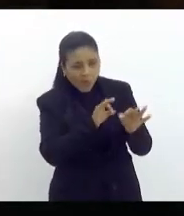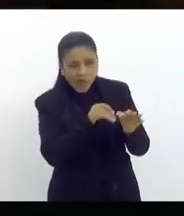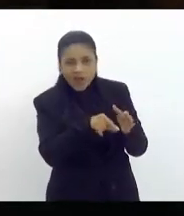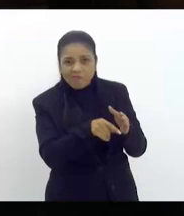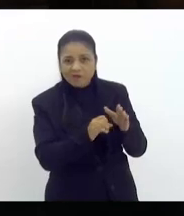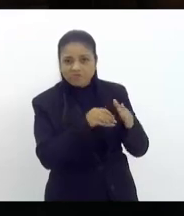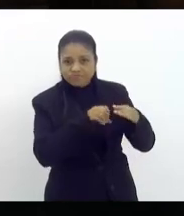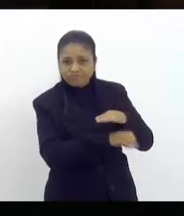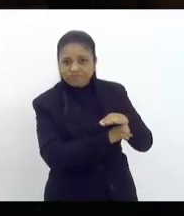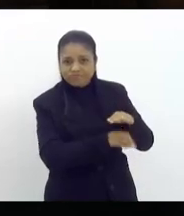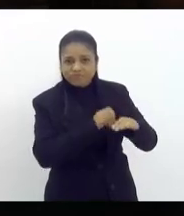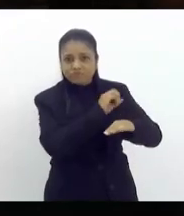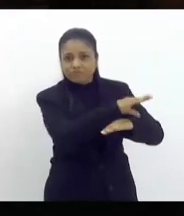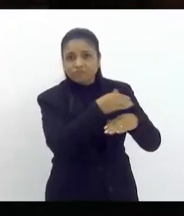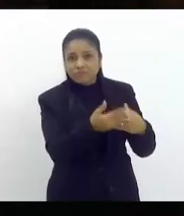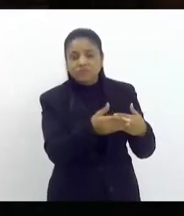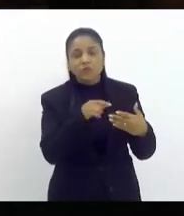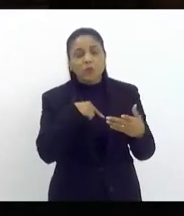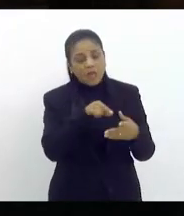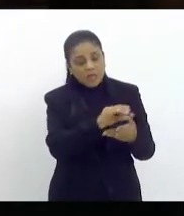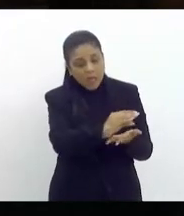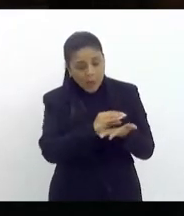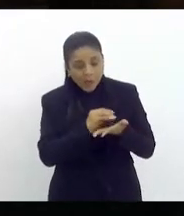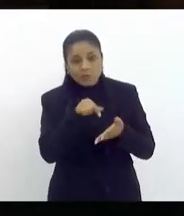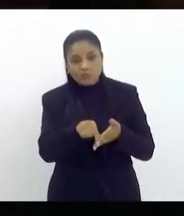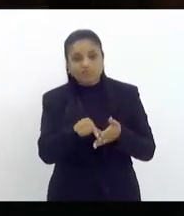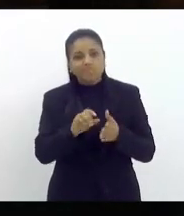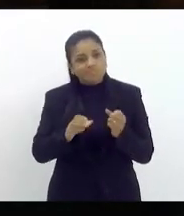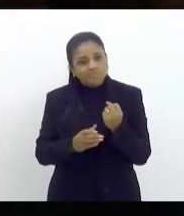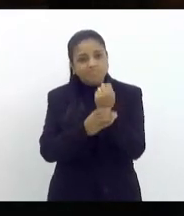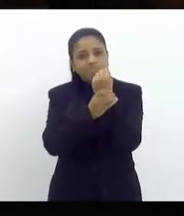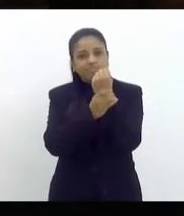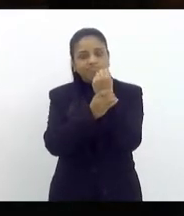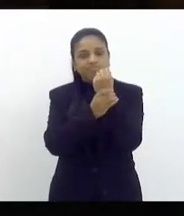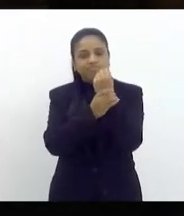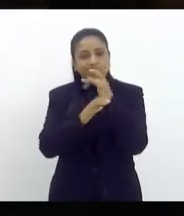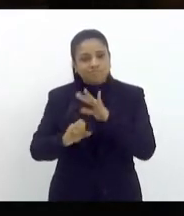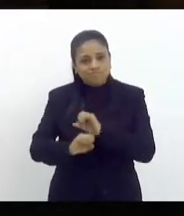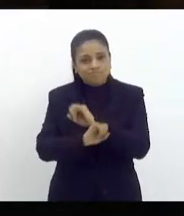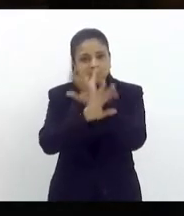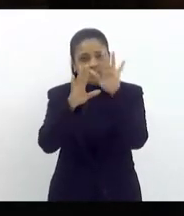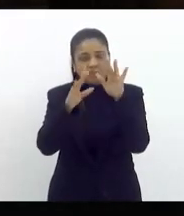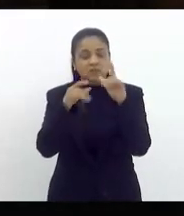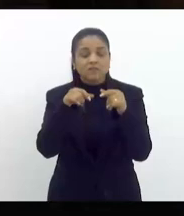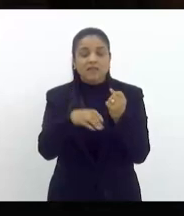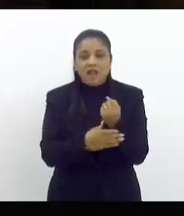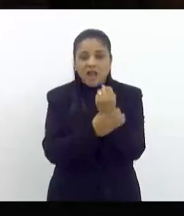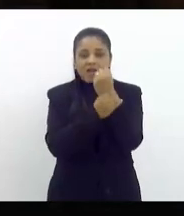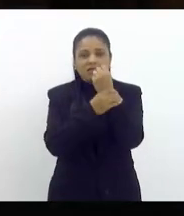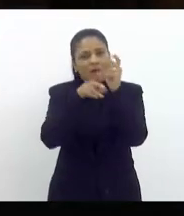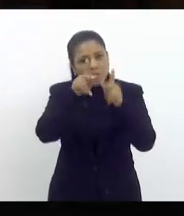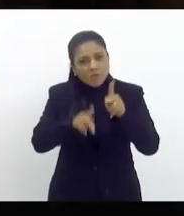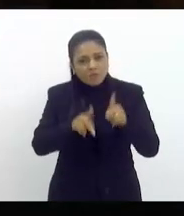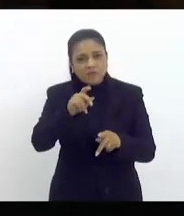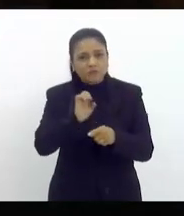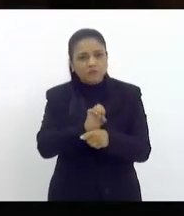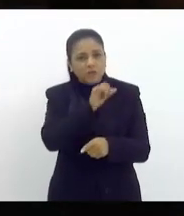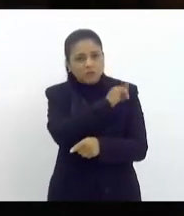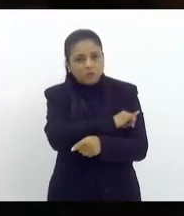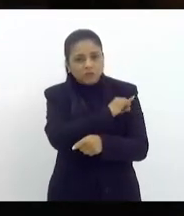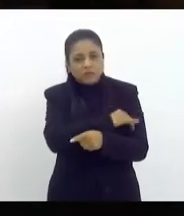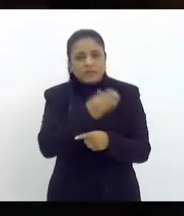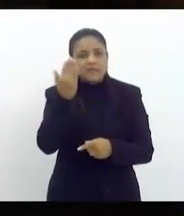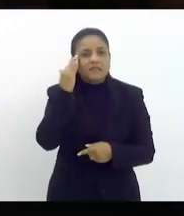garanta a transparência garanta a possibilidade de todos nós população do estado do Rio de Janeiro entender